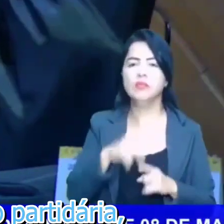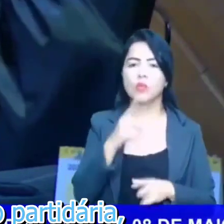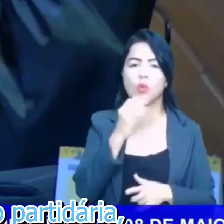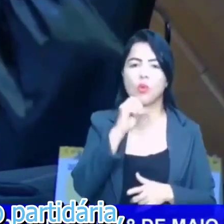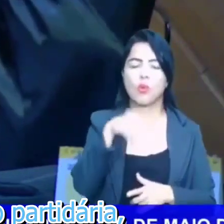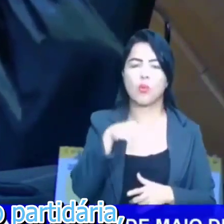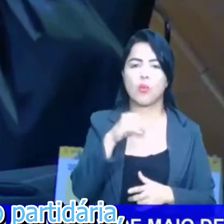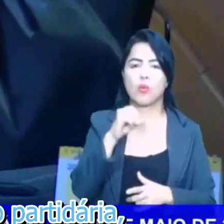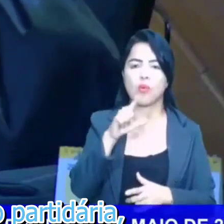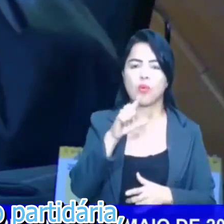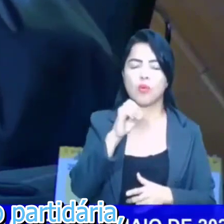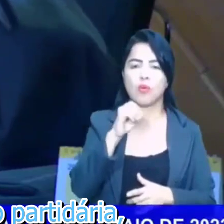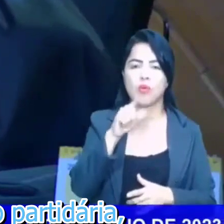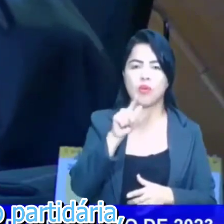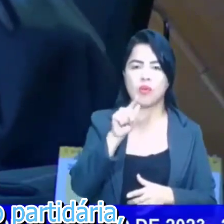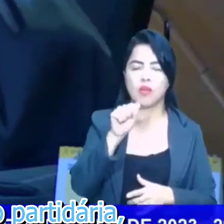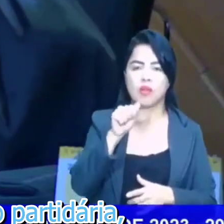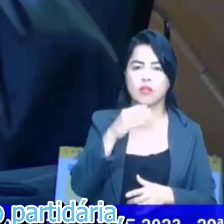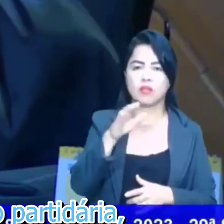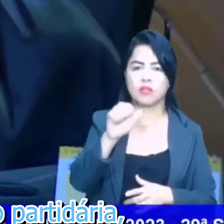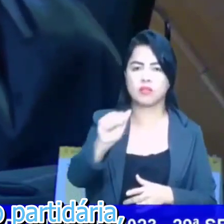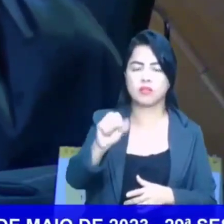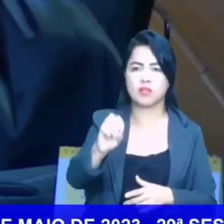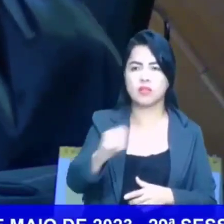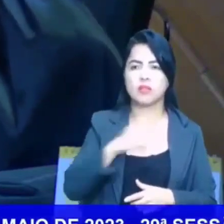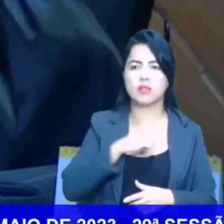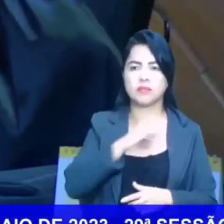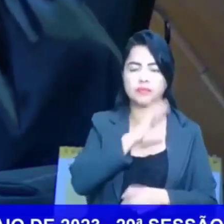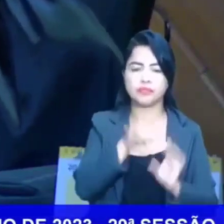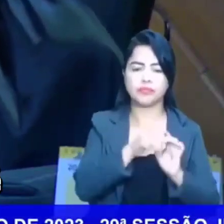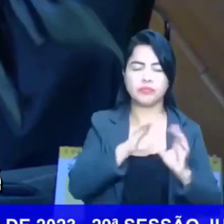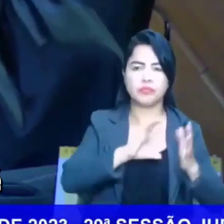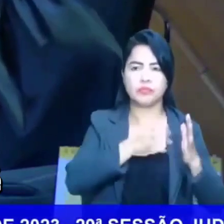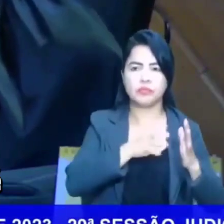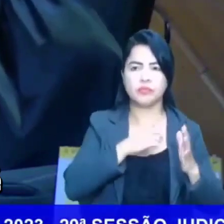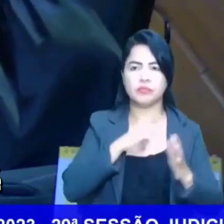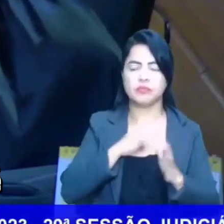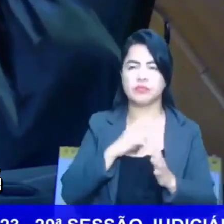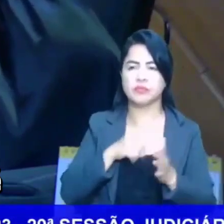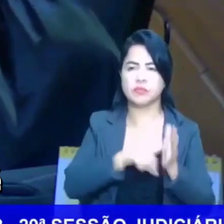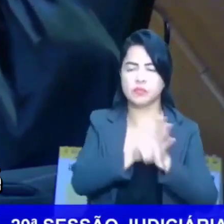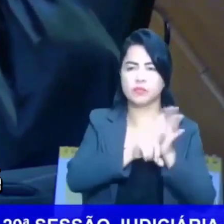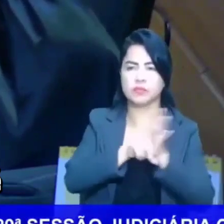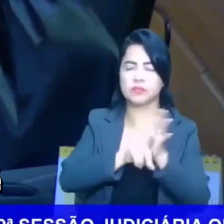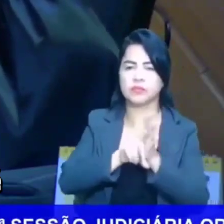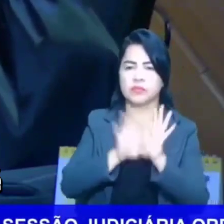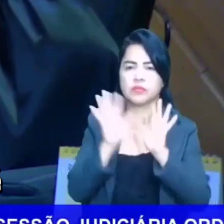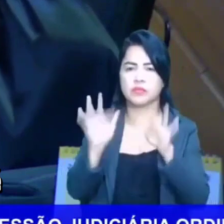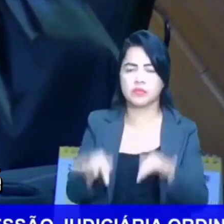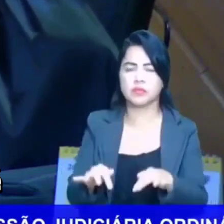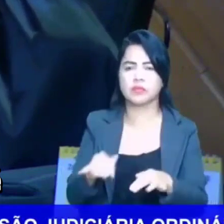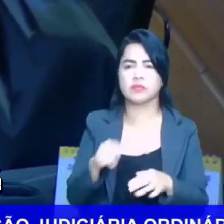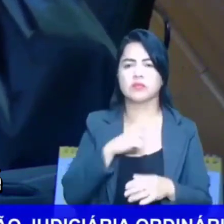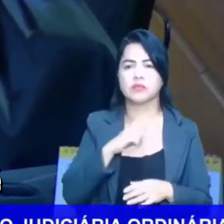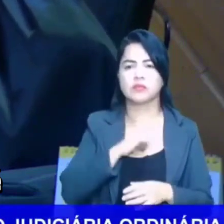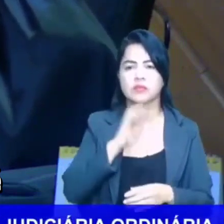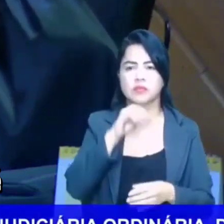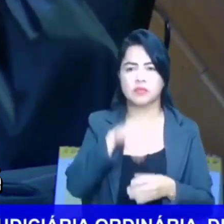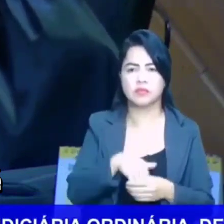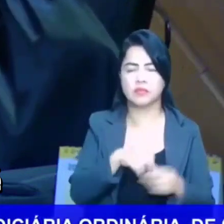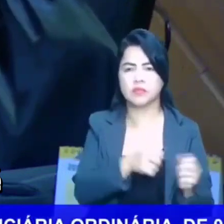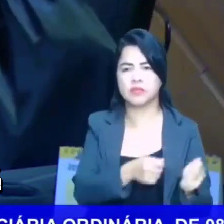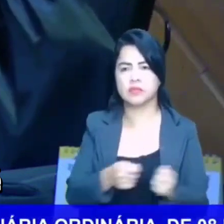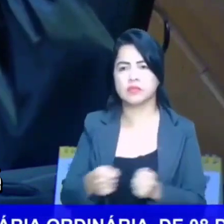da respectiva convenção partidária até a apuração final da eleição, não poderão,